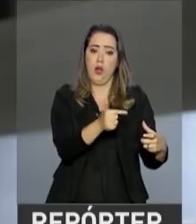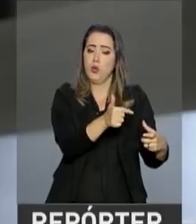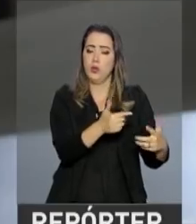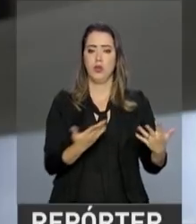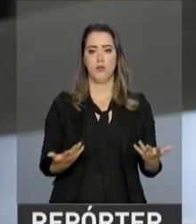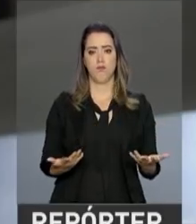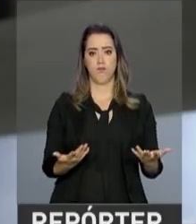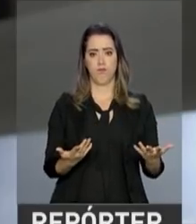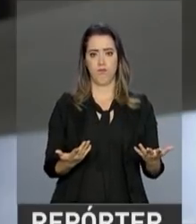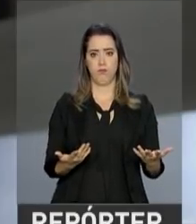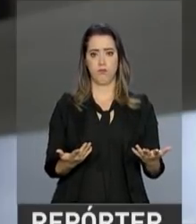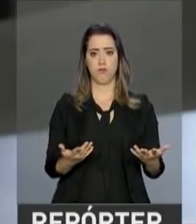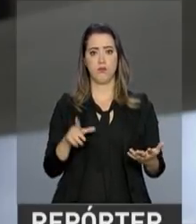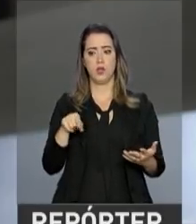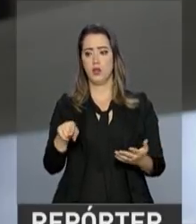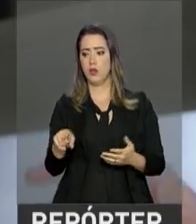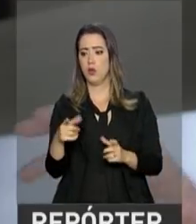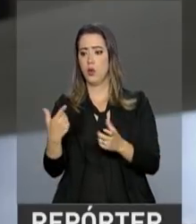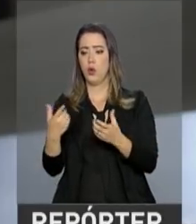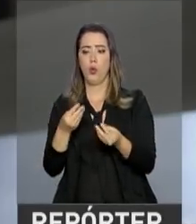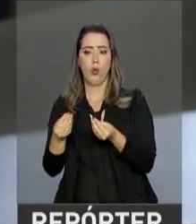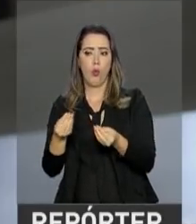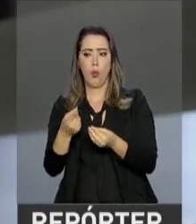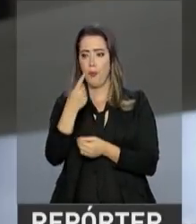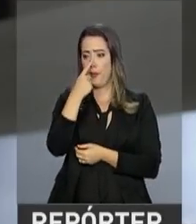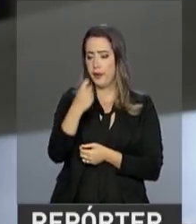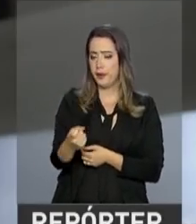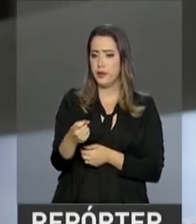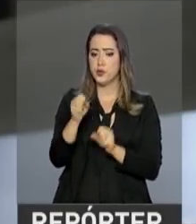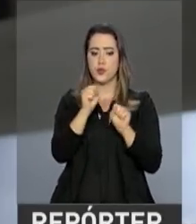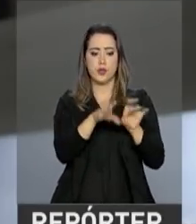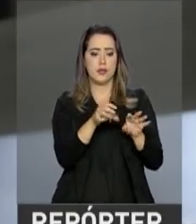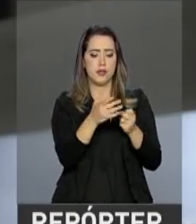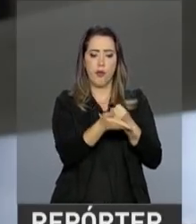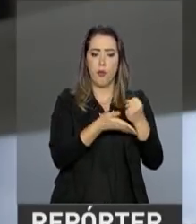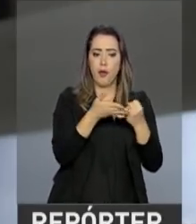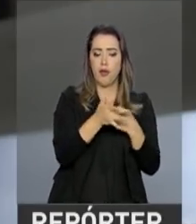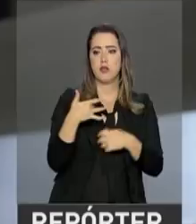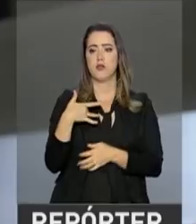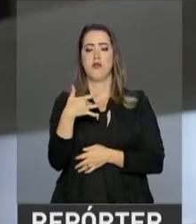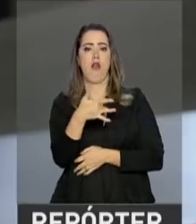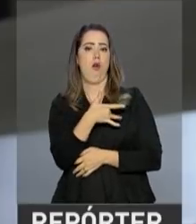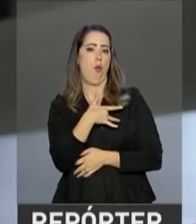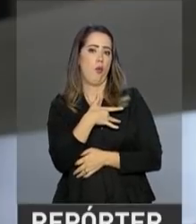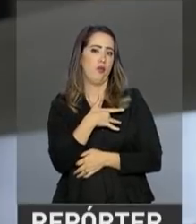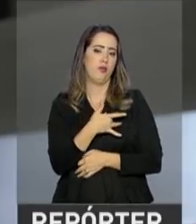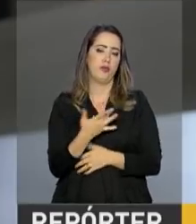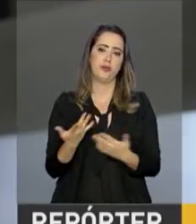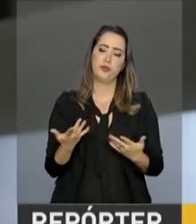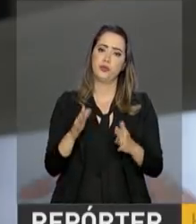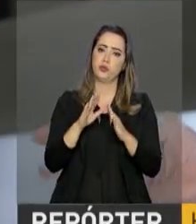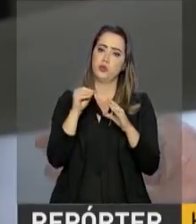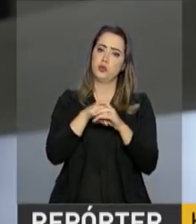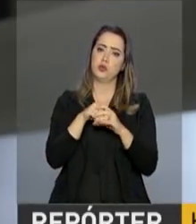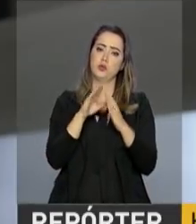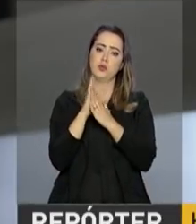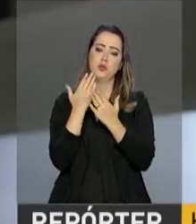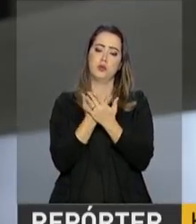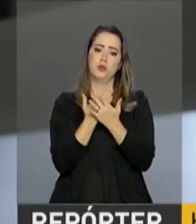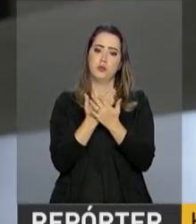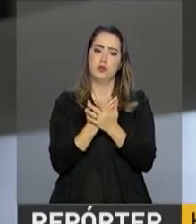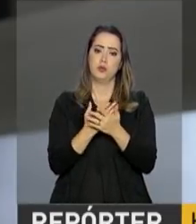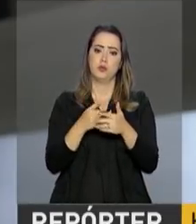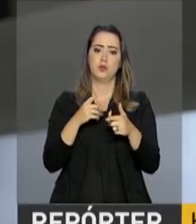território brasileiro o condicionamento de lixo educação básica é saúde na na escola né